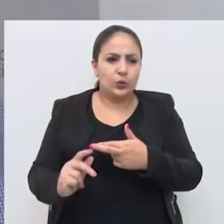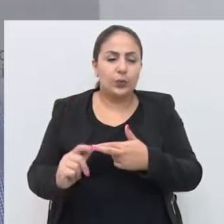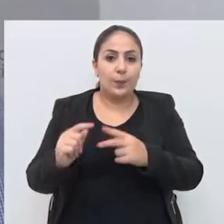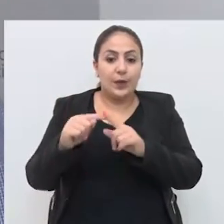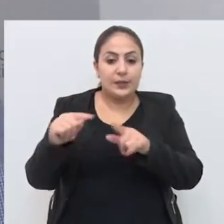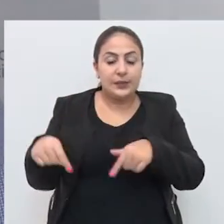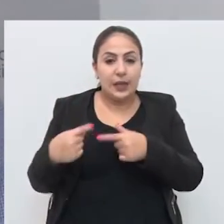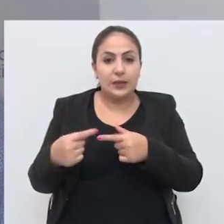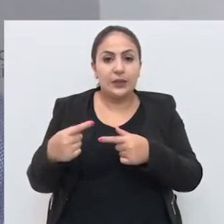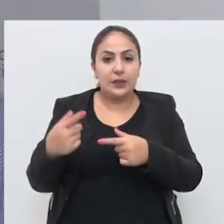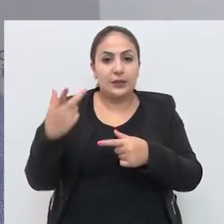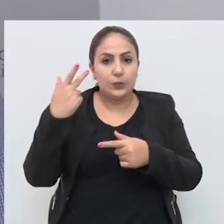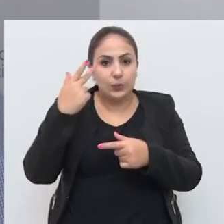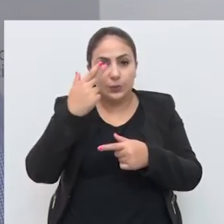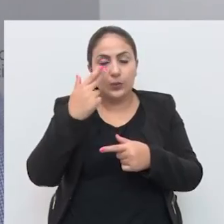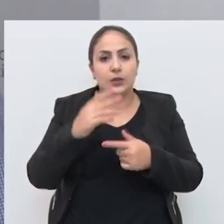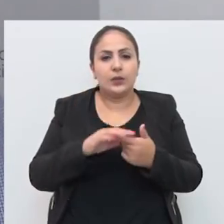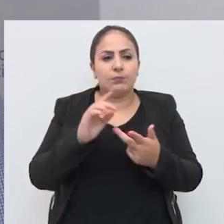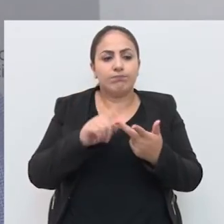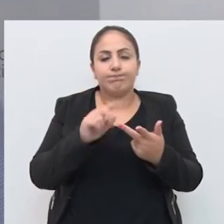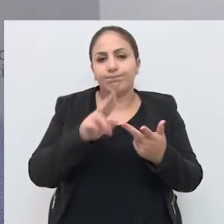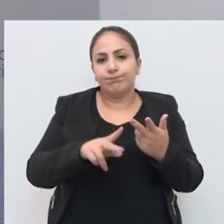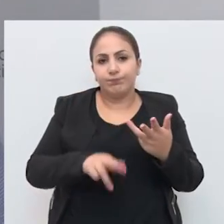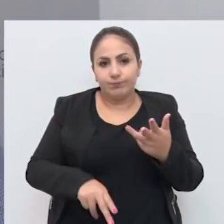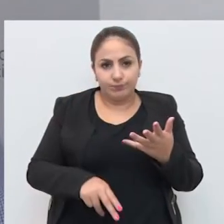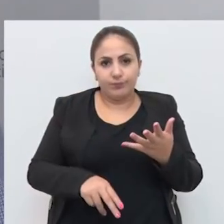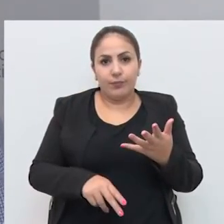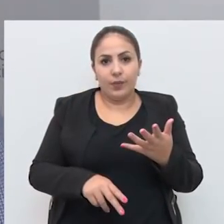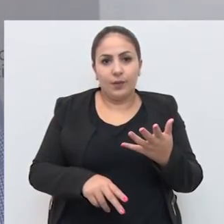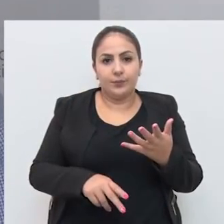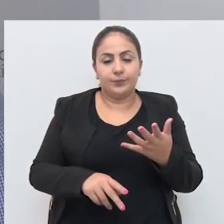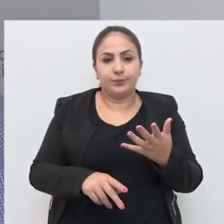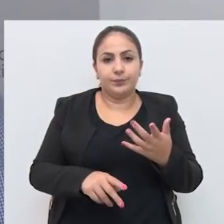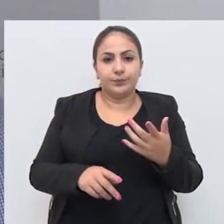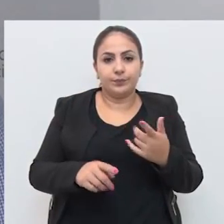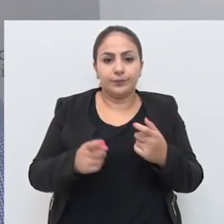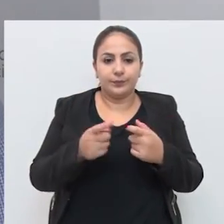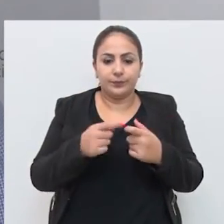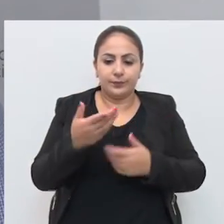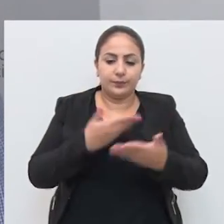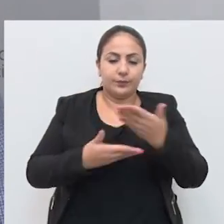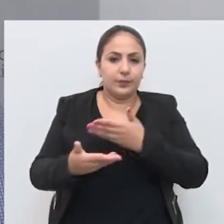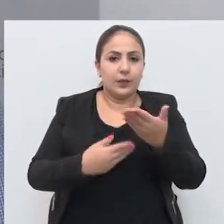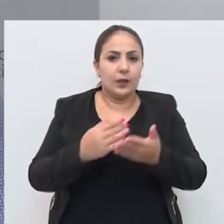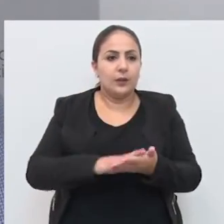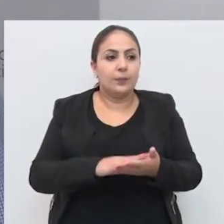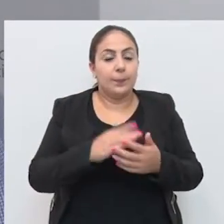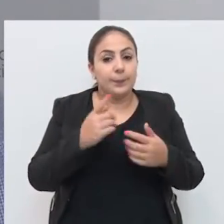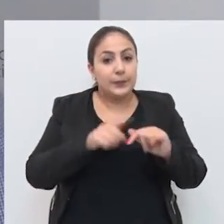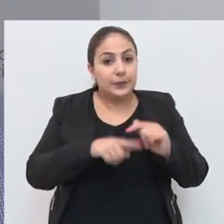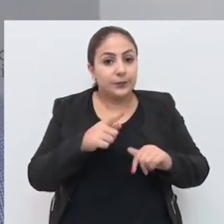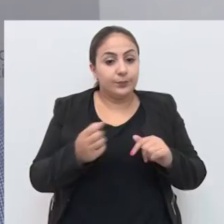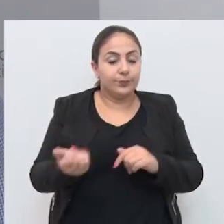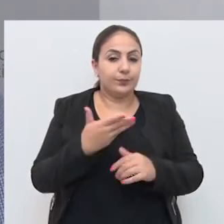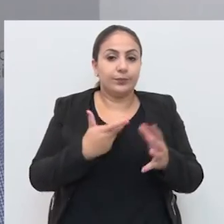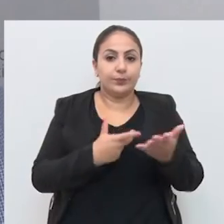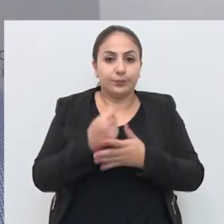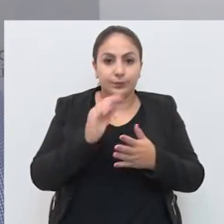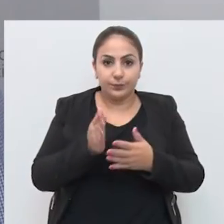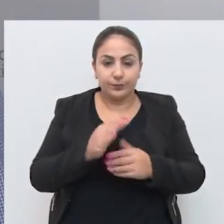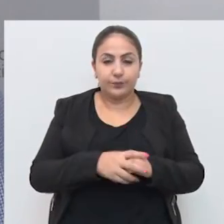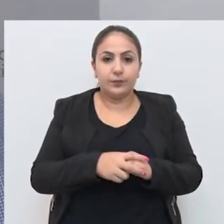se não me engano, uma sala de cirurgia e vários consultórios, né, de atendimento, assim como equipamentos novos foram